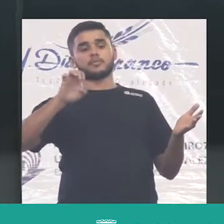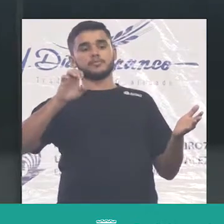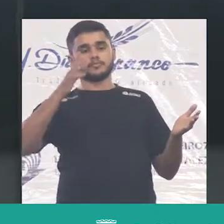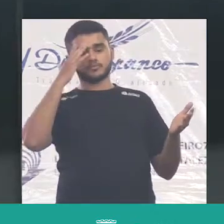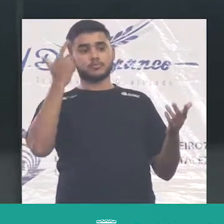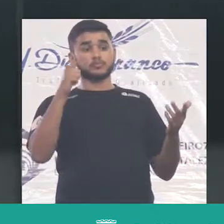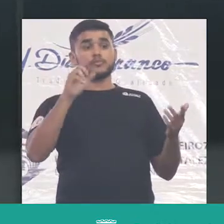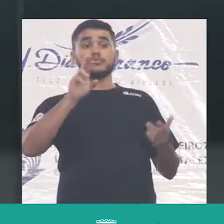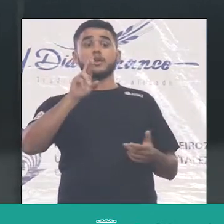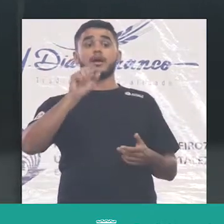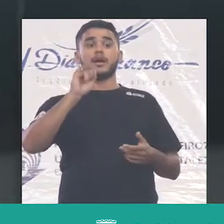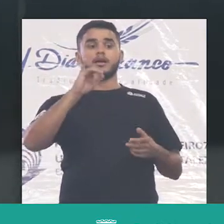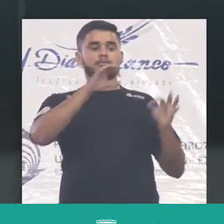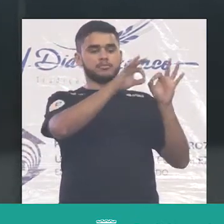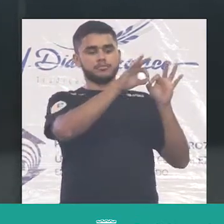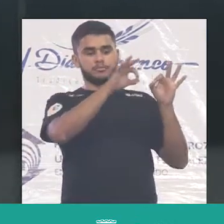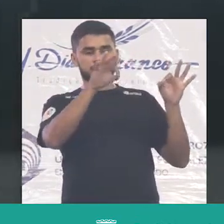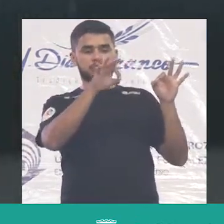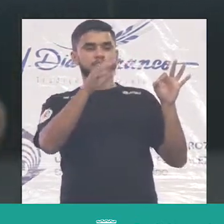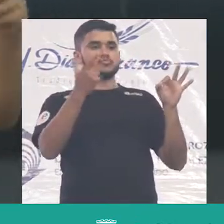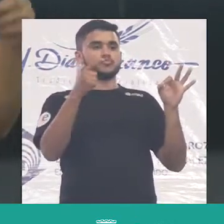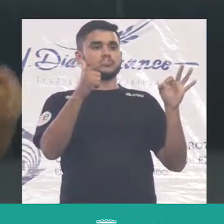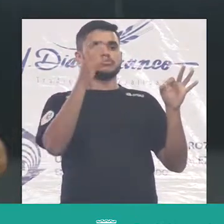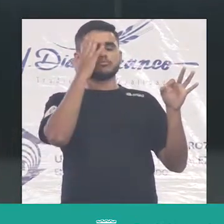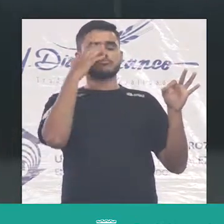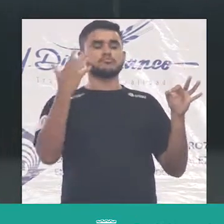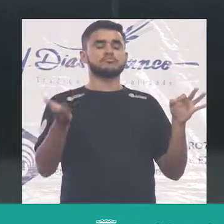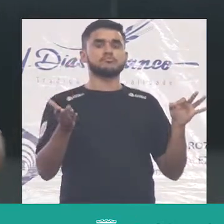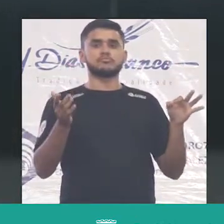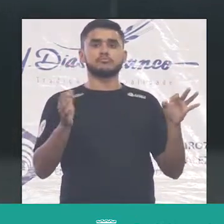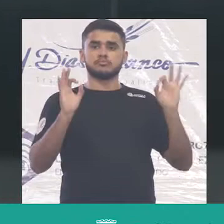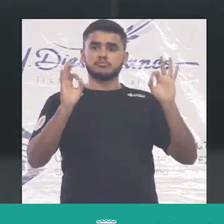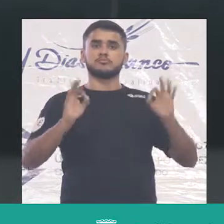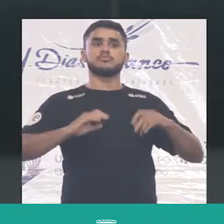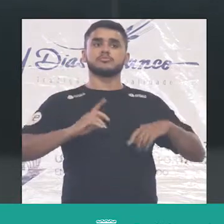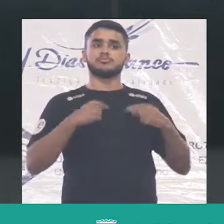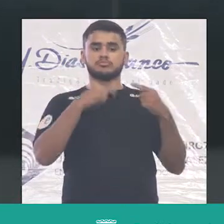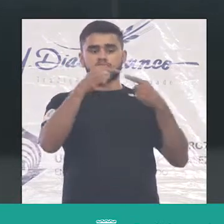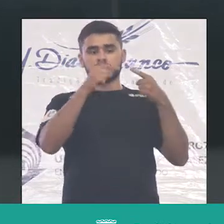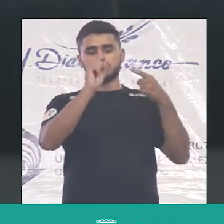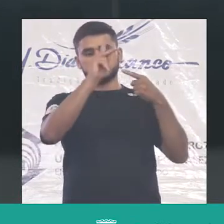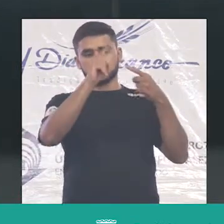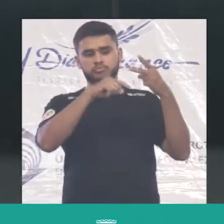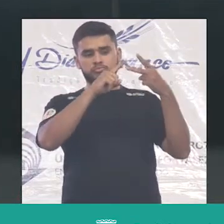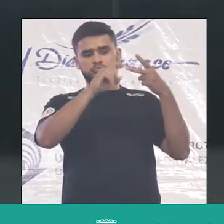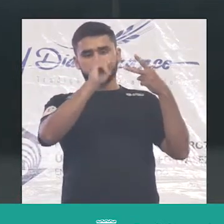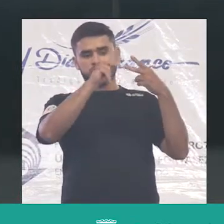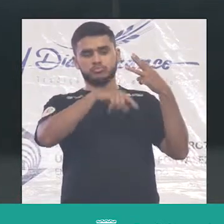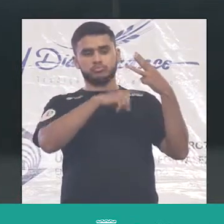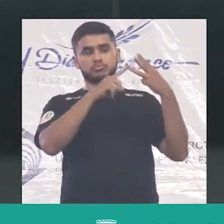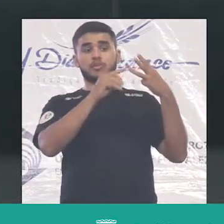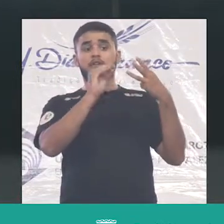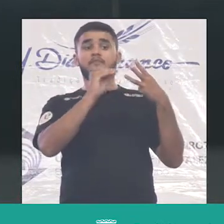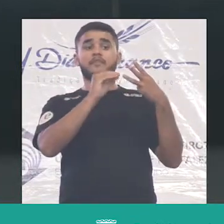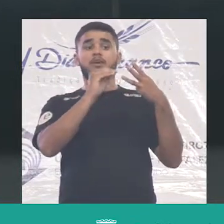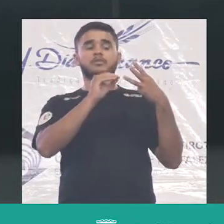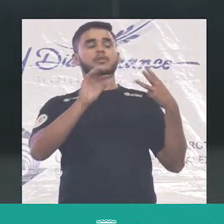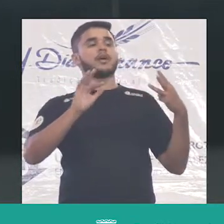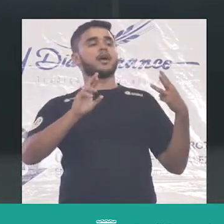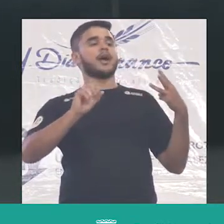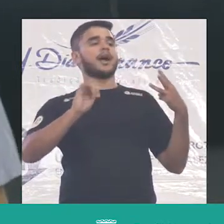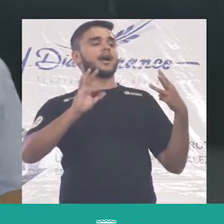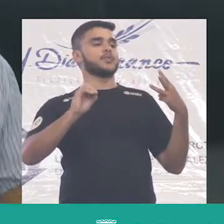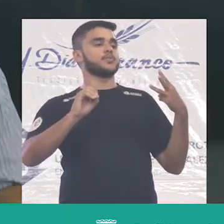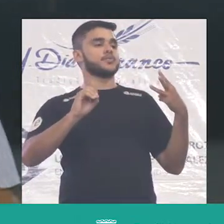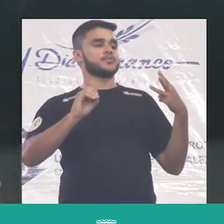O raio. Ele não me deu o raio, ele me deu a altura da piscina e me deu o volume. Mas ele não me deu quem? O raio.